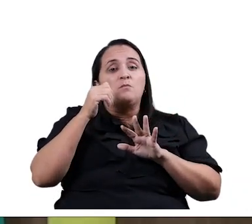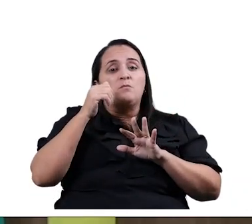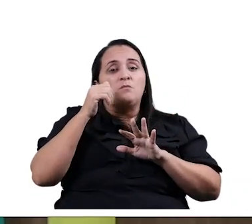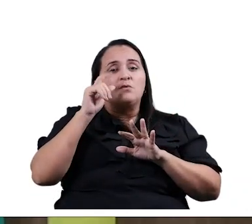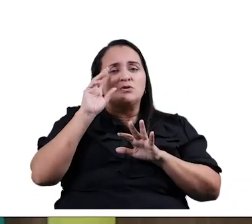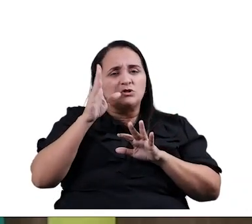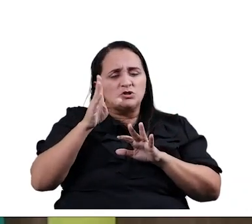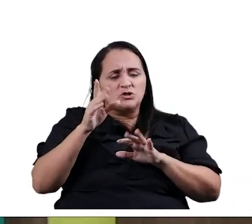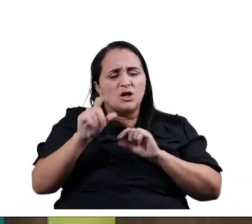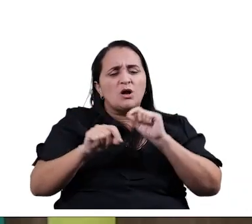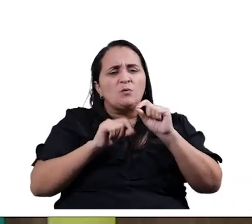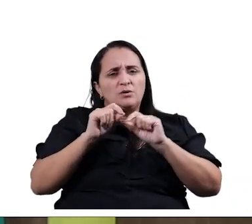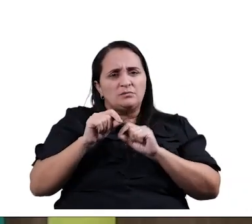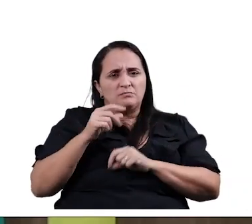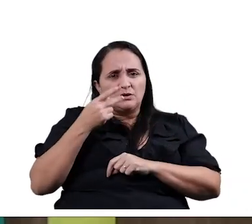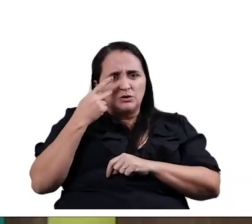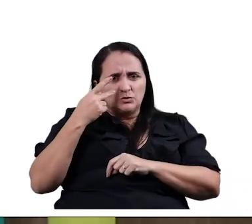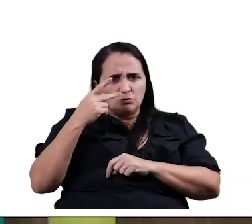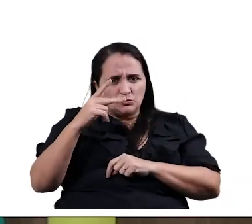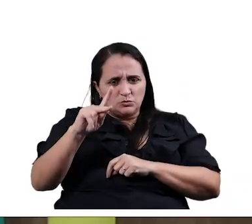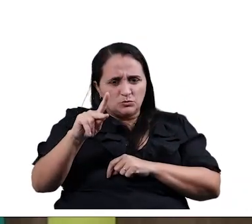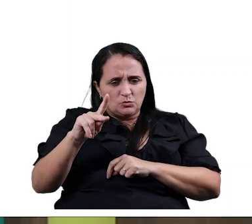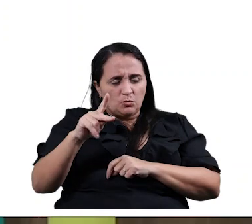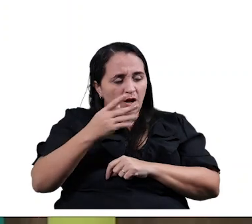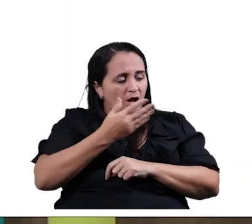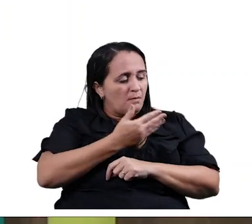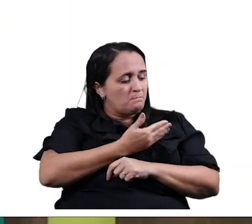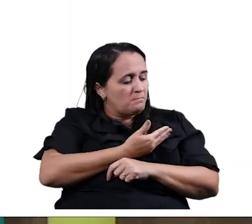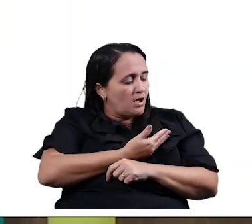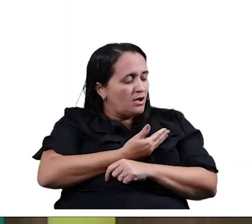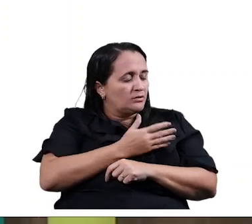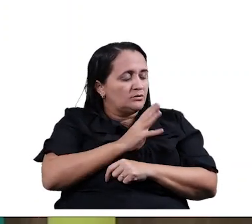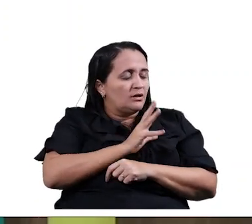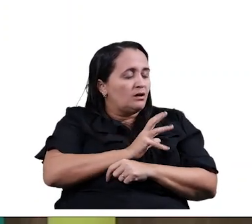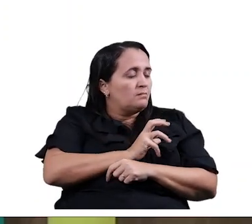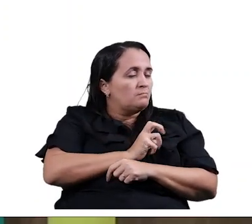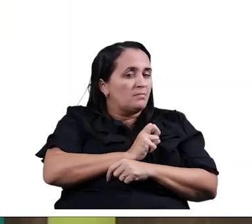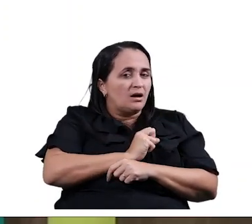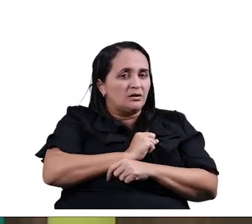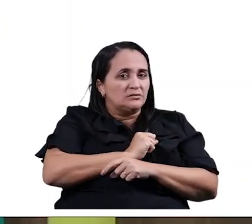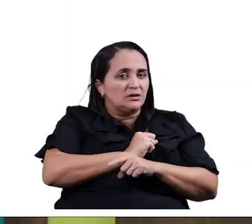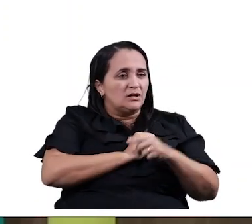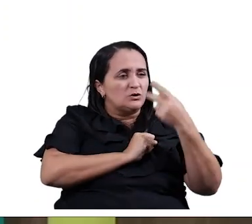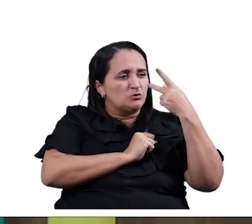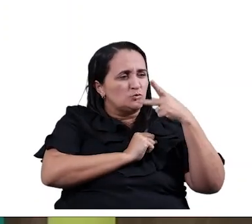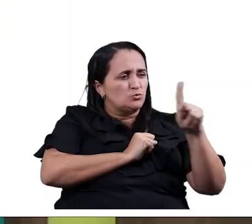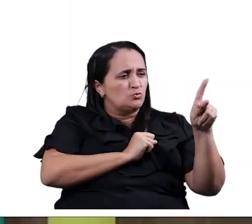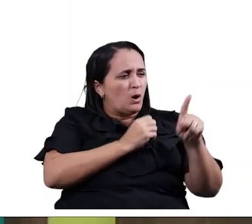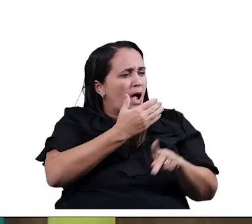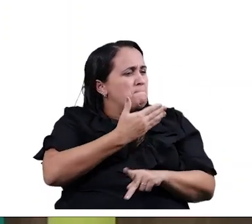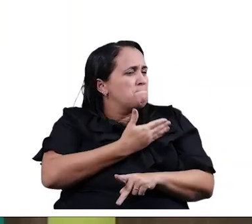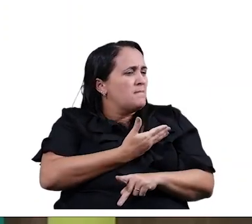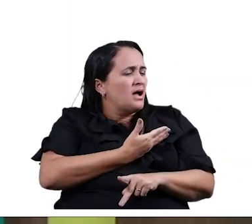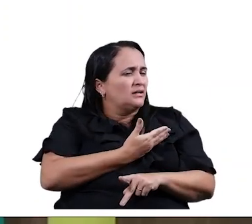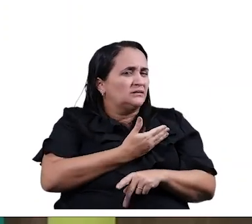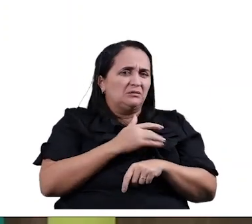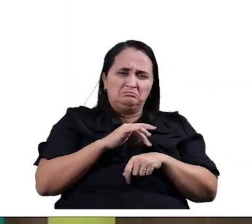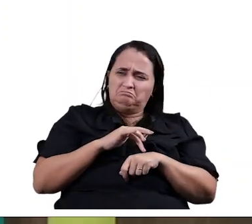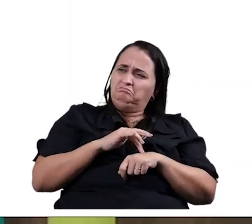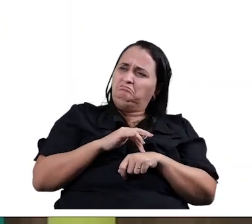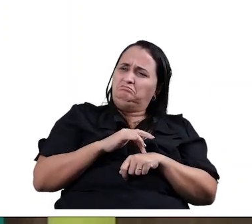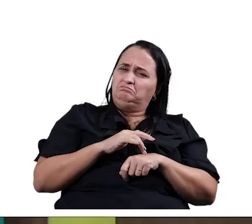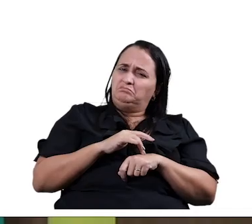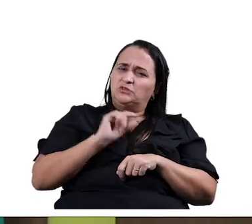se refere a quem? Sua verdadeira amada. Sua é dele. Dele quem? Do